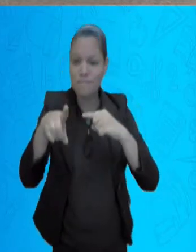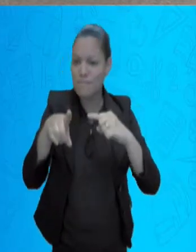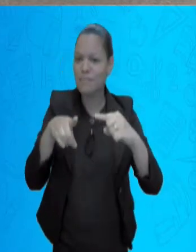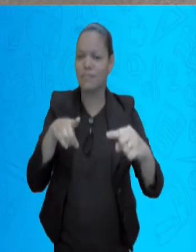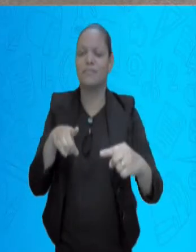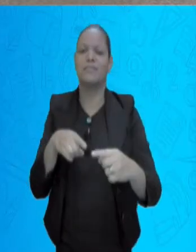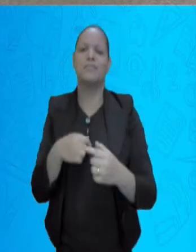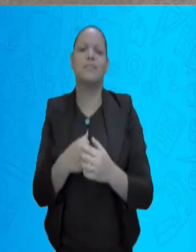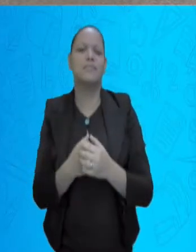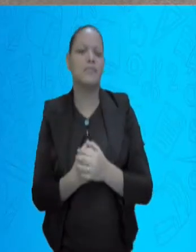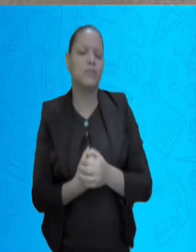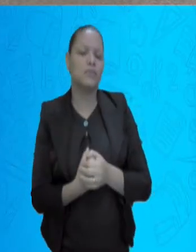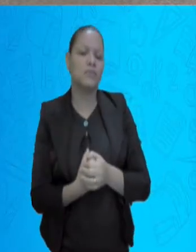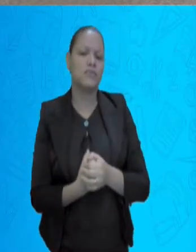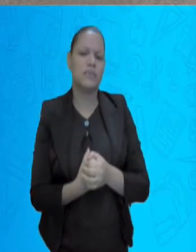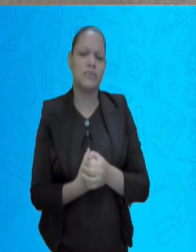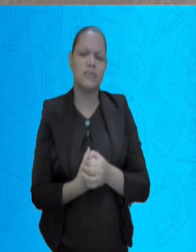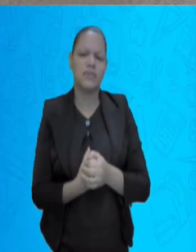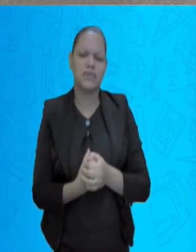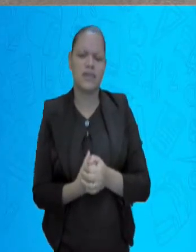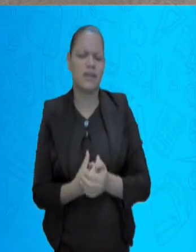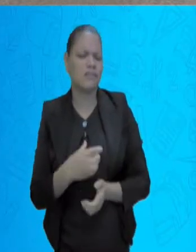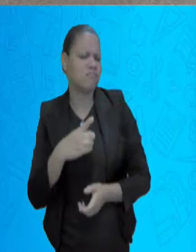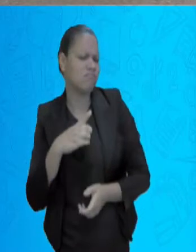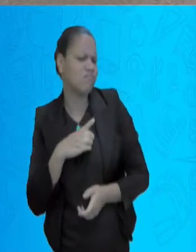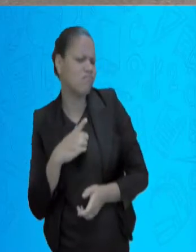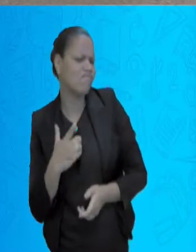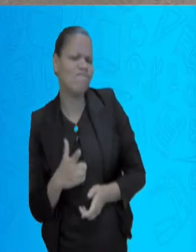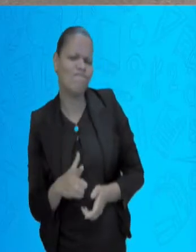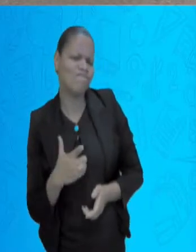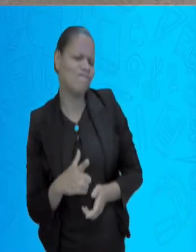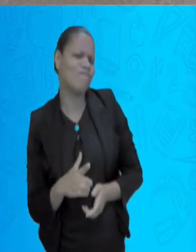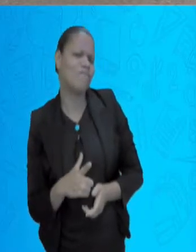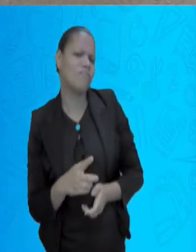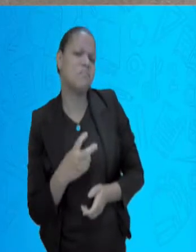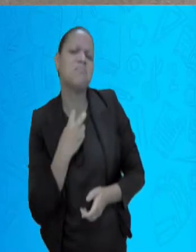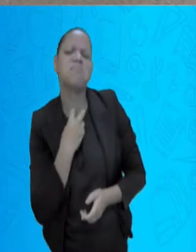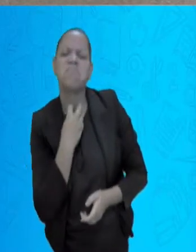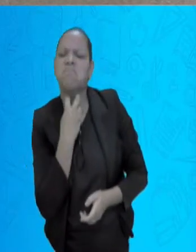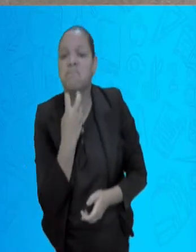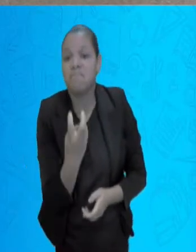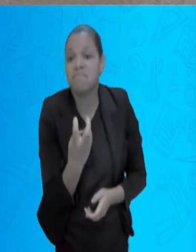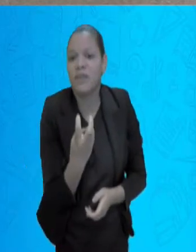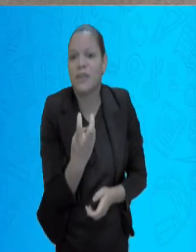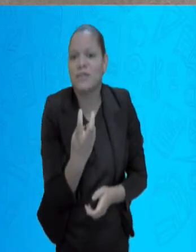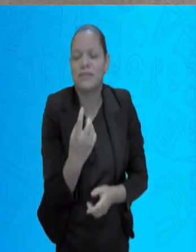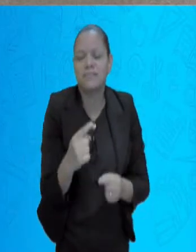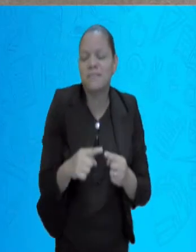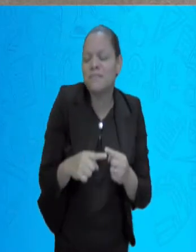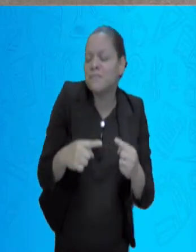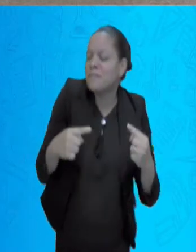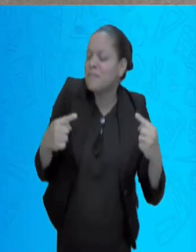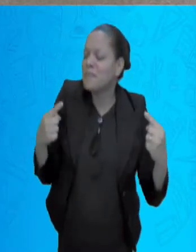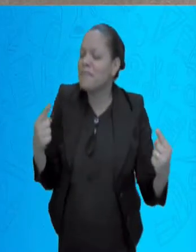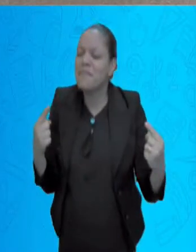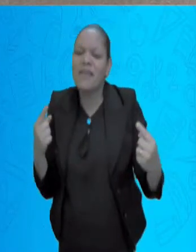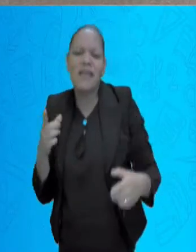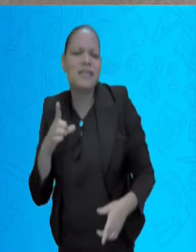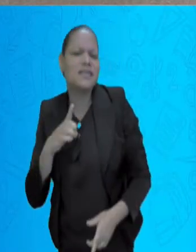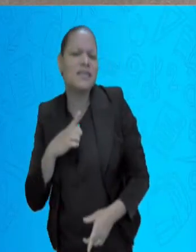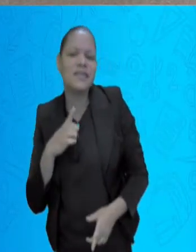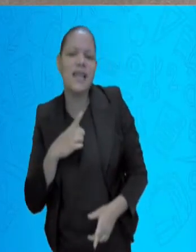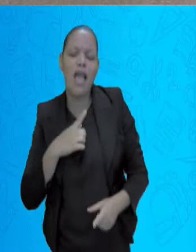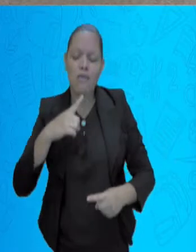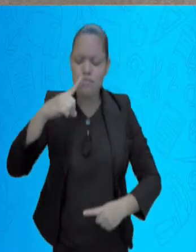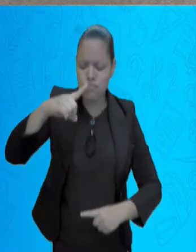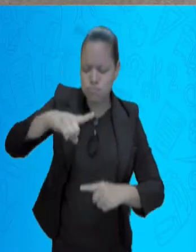fundo musical que não tem vozes, mas tem instrumentos. E é sobre esses instrumentos que a gente vai falar daqui a